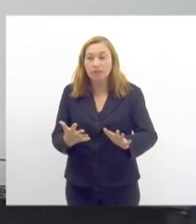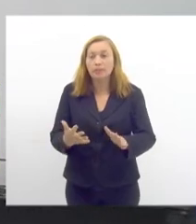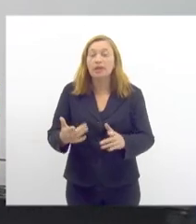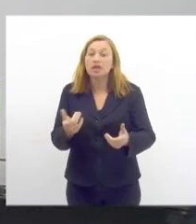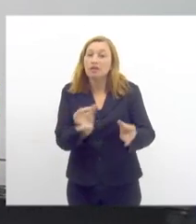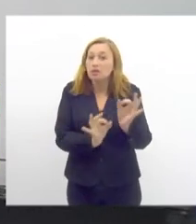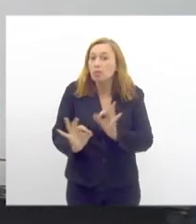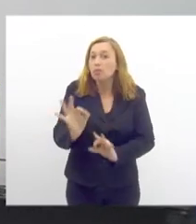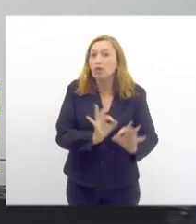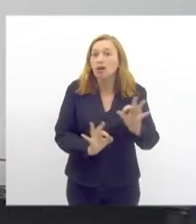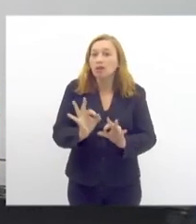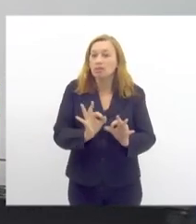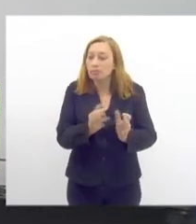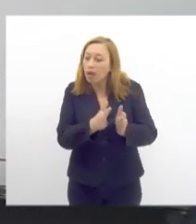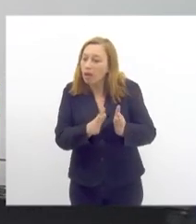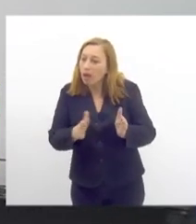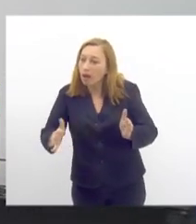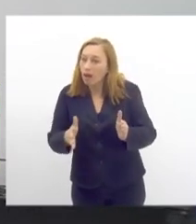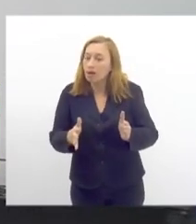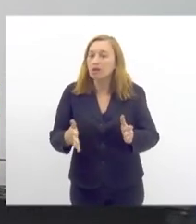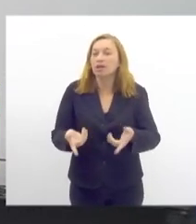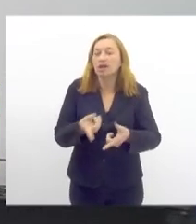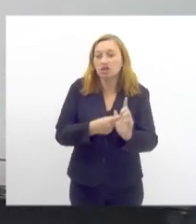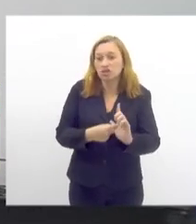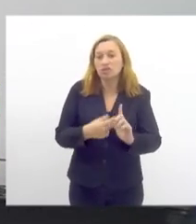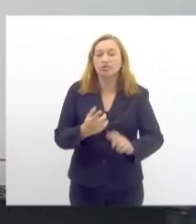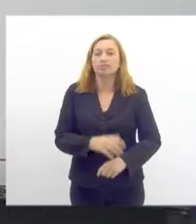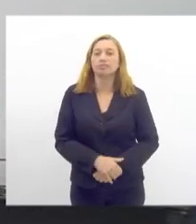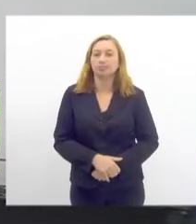plano para alongar essa dívida ao longo do tempo.